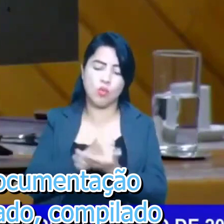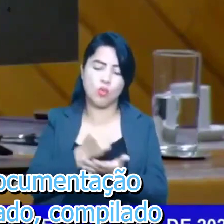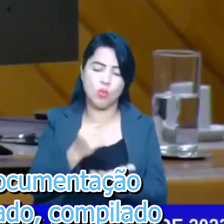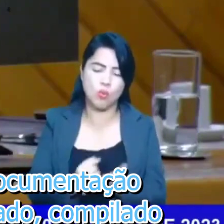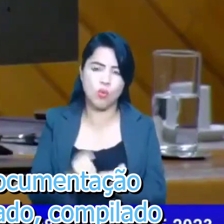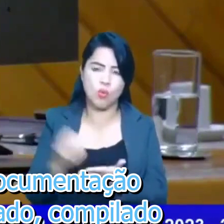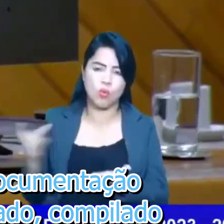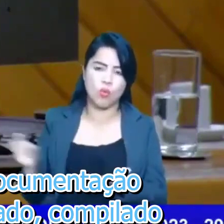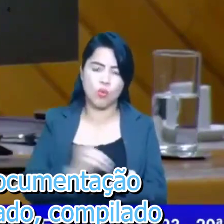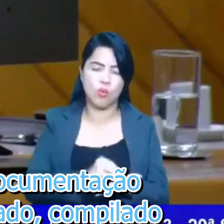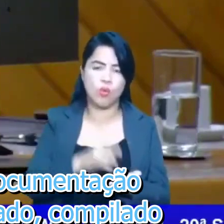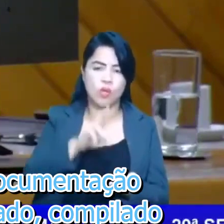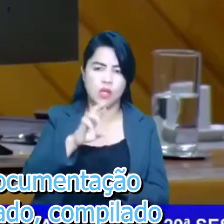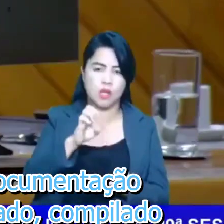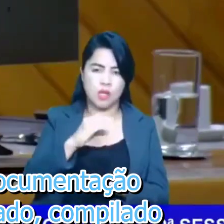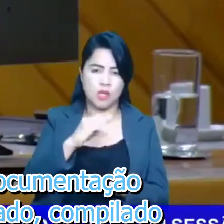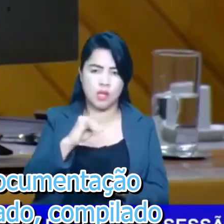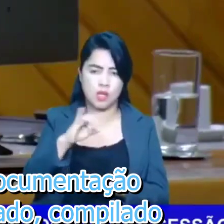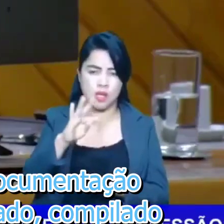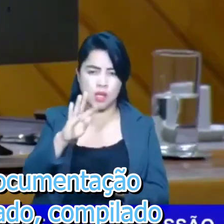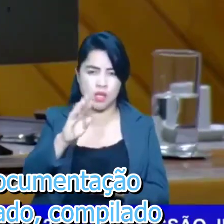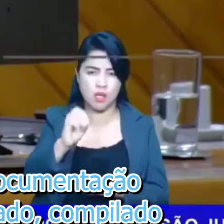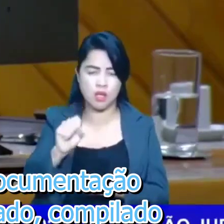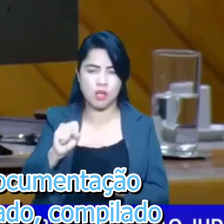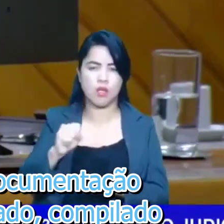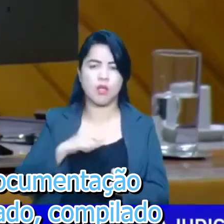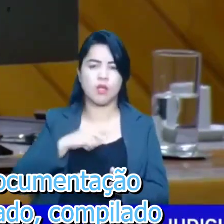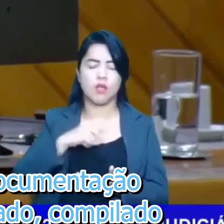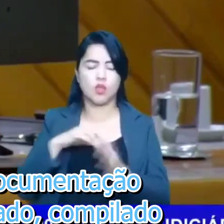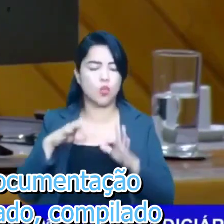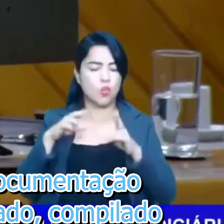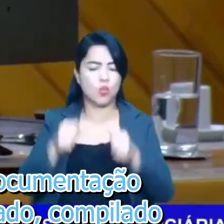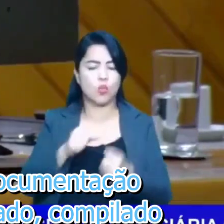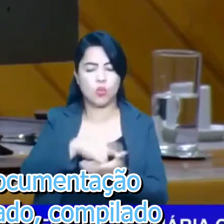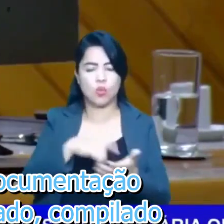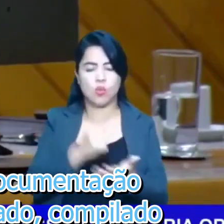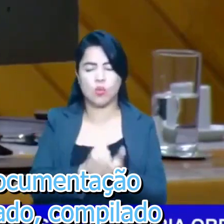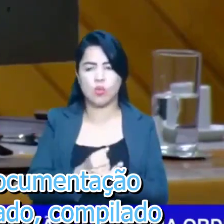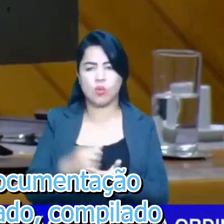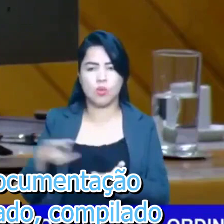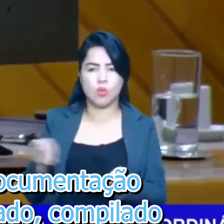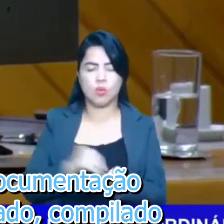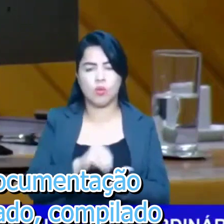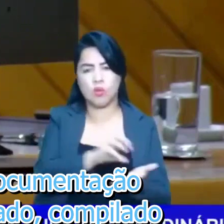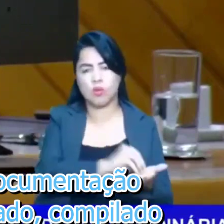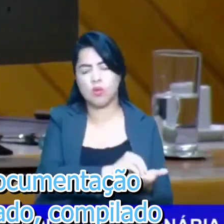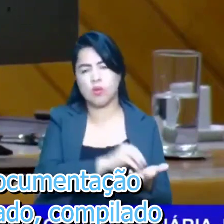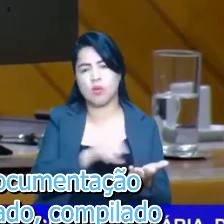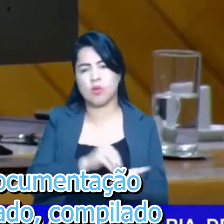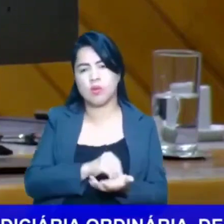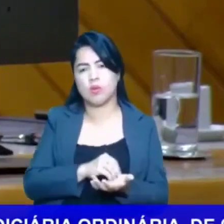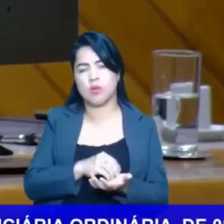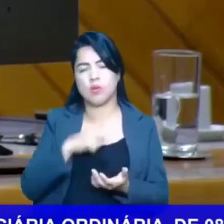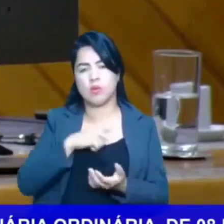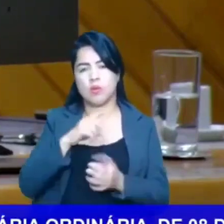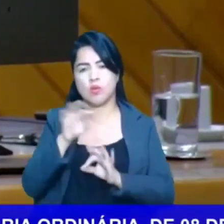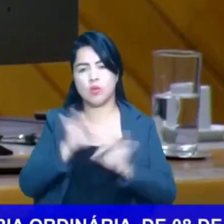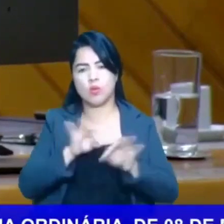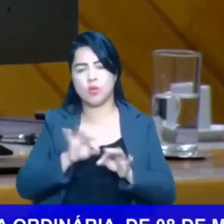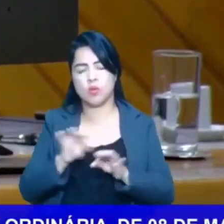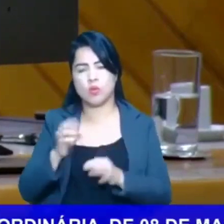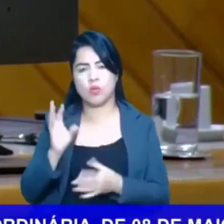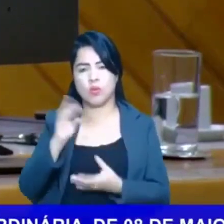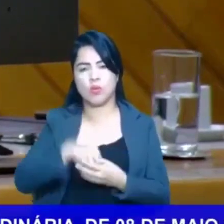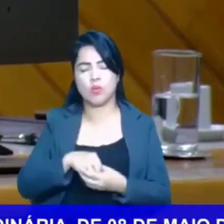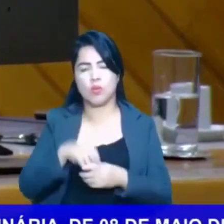contratuais e recibos. Toda a documentação não ultrapassa umas poucas dezenas de material a ser analisado, compilado e inserido